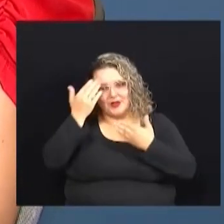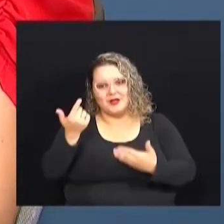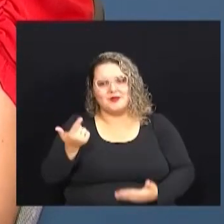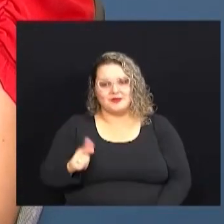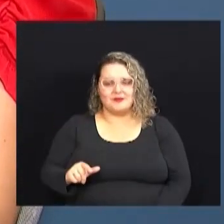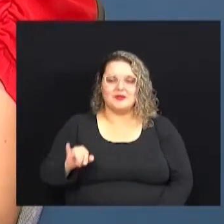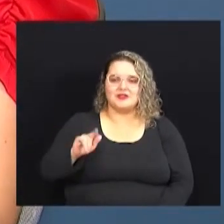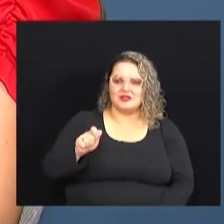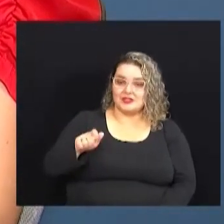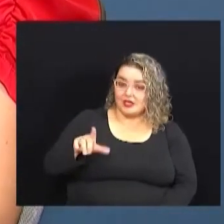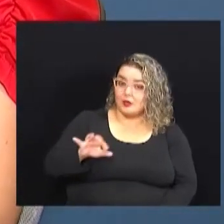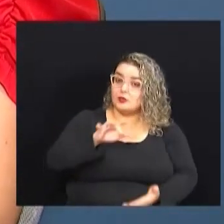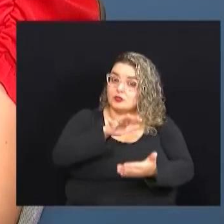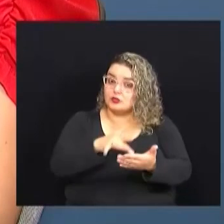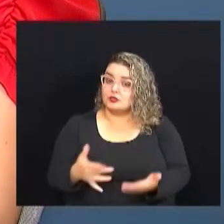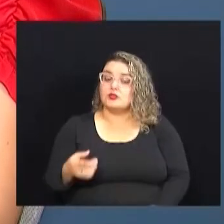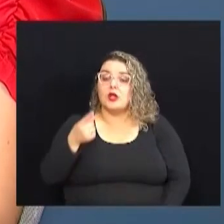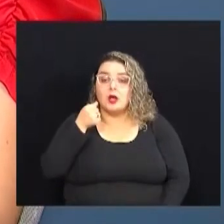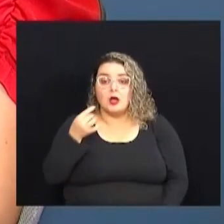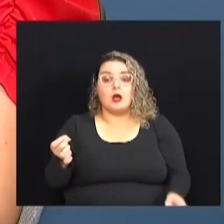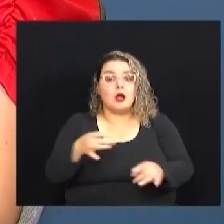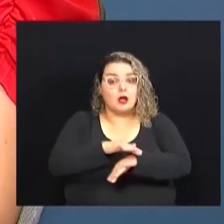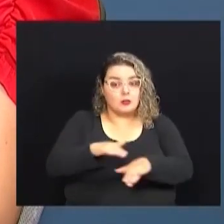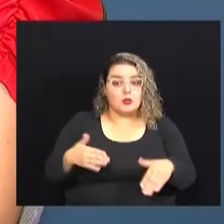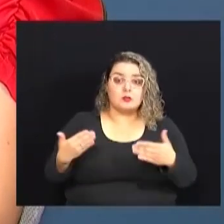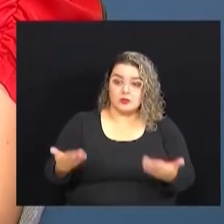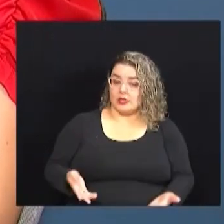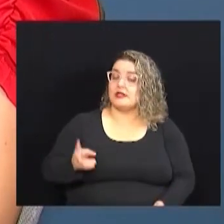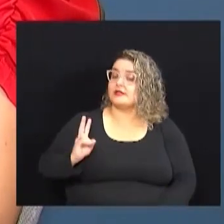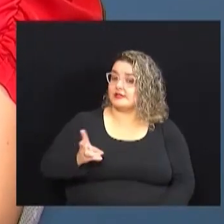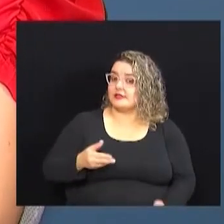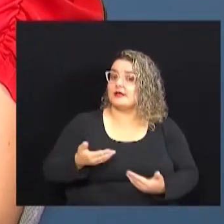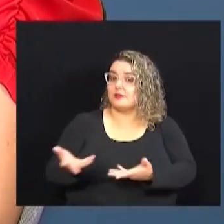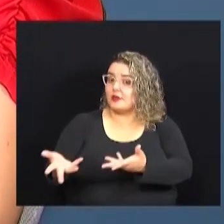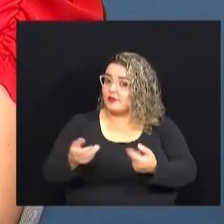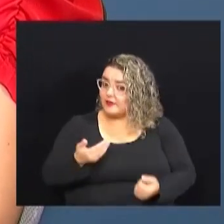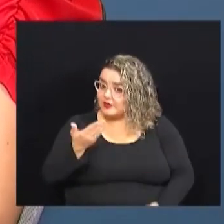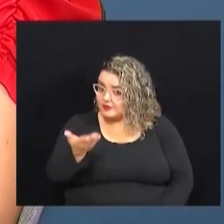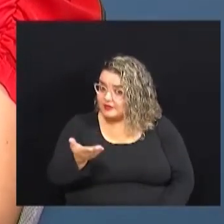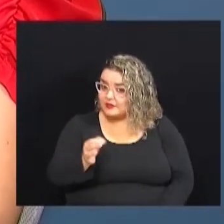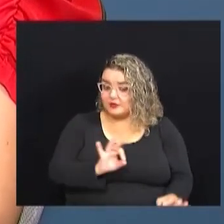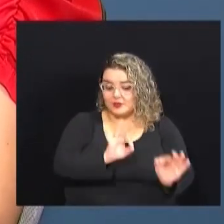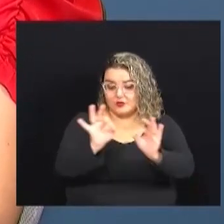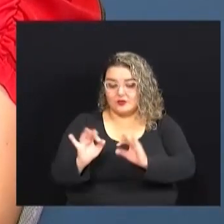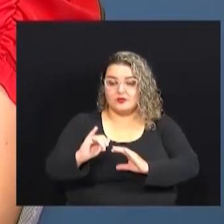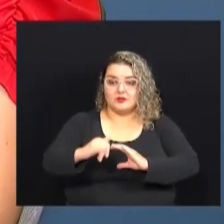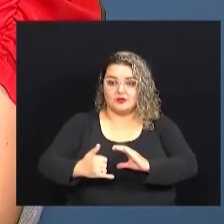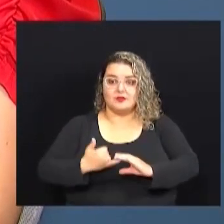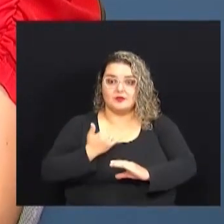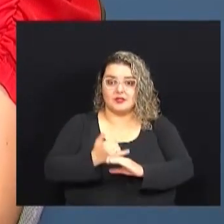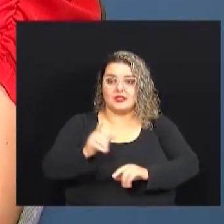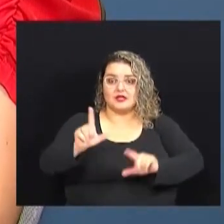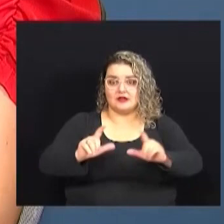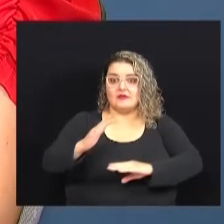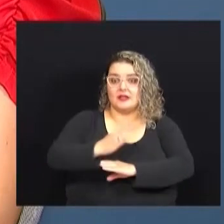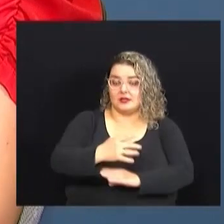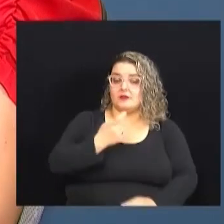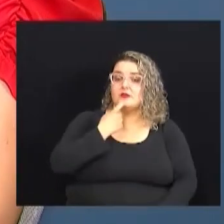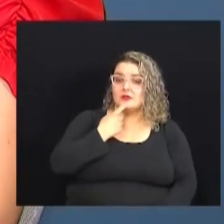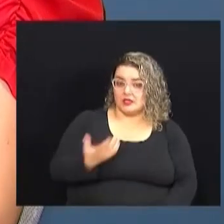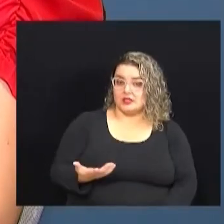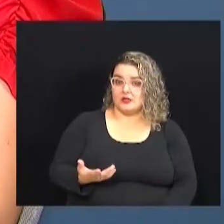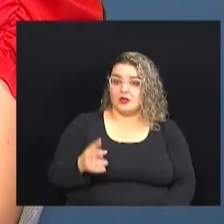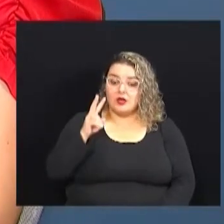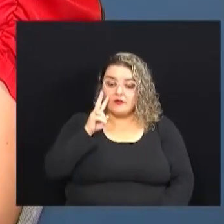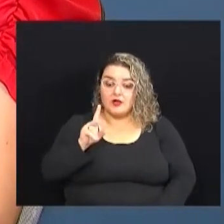Obrigada novamente, Iago. O Na Ponta do Lápis de hoje fica por aqui. Eu sempre deixo o convite para vocês para visitarem o YouTube da TV Câmara